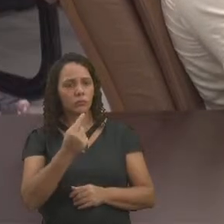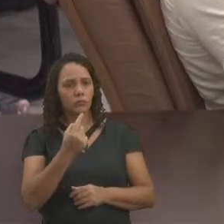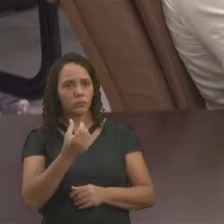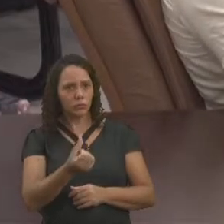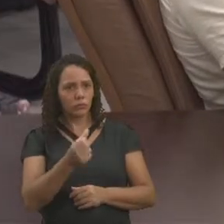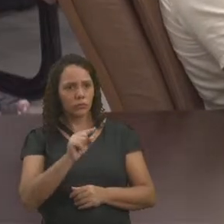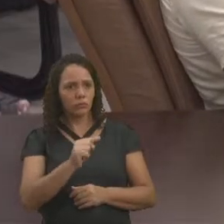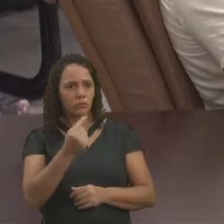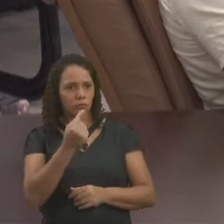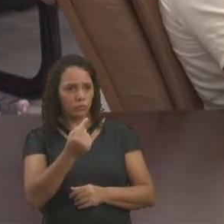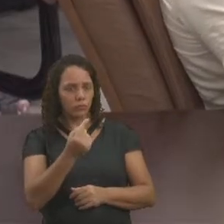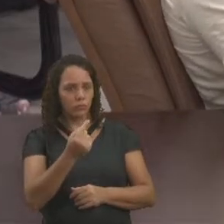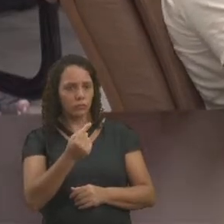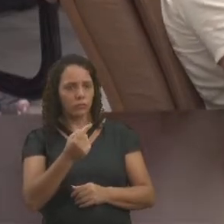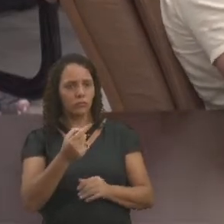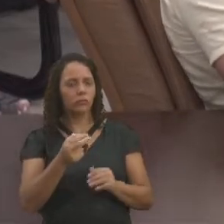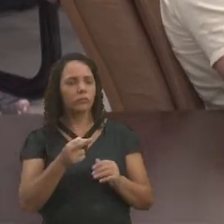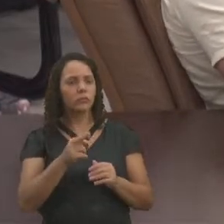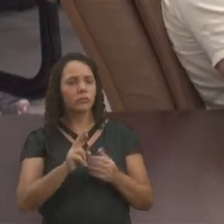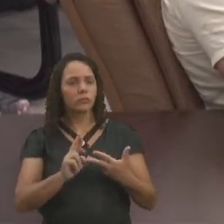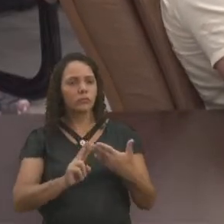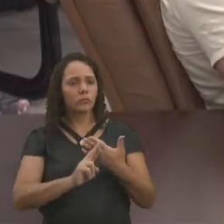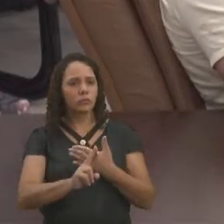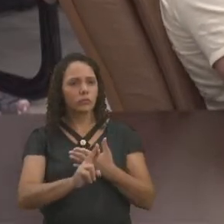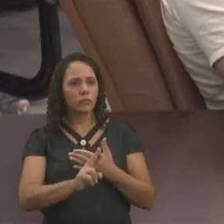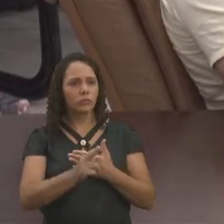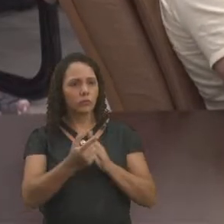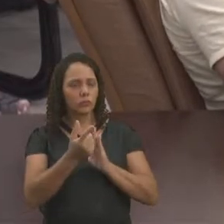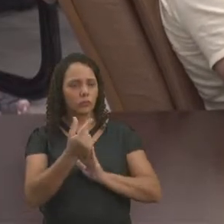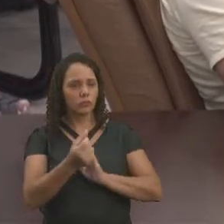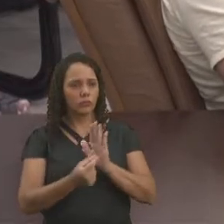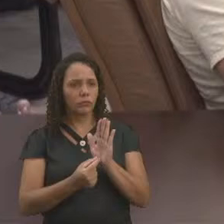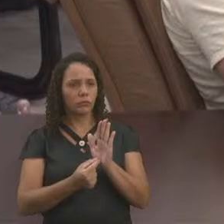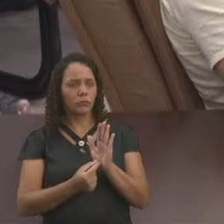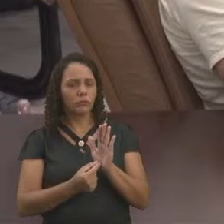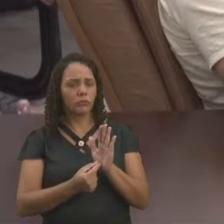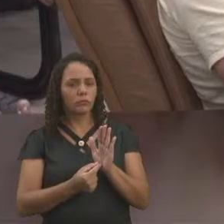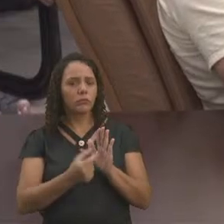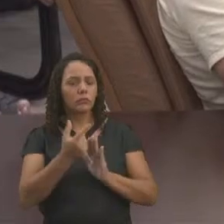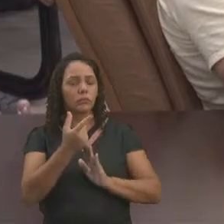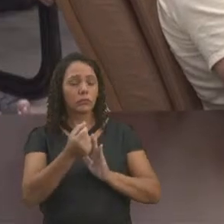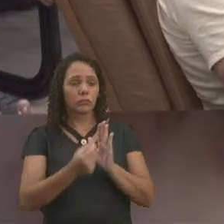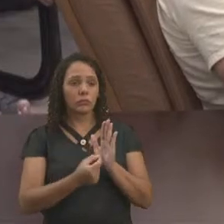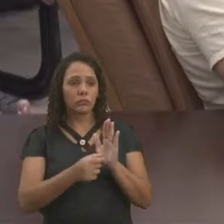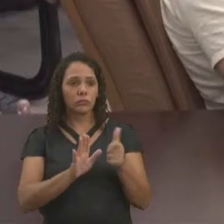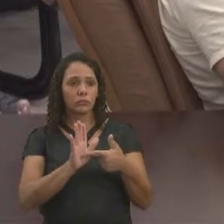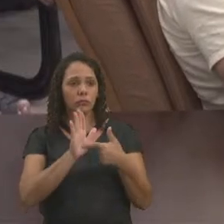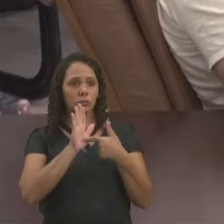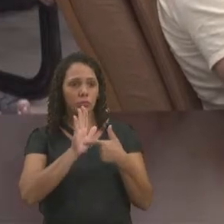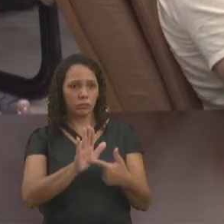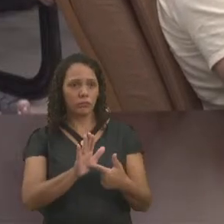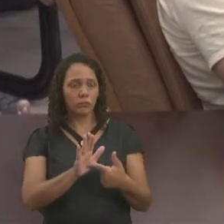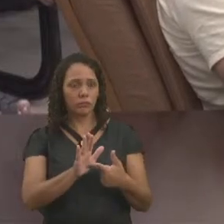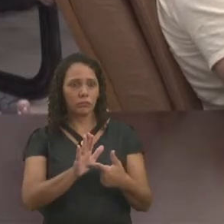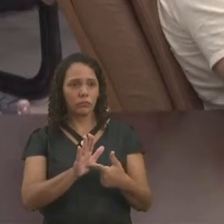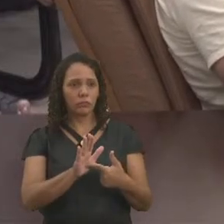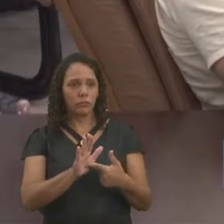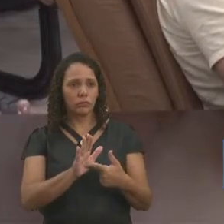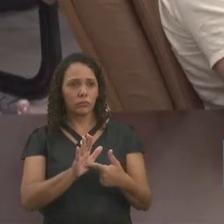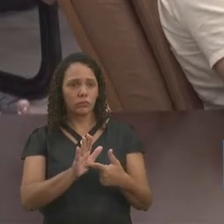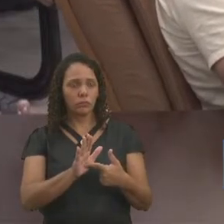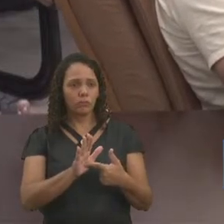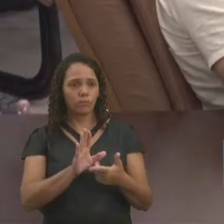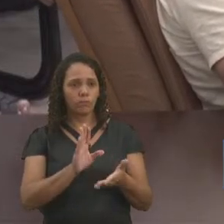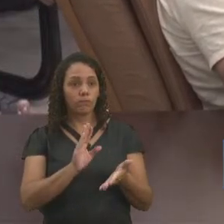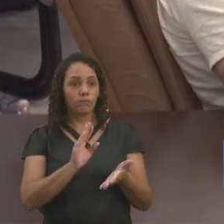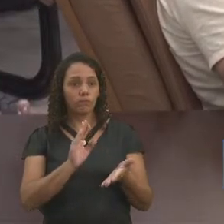2.6.1, resultado financeiro. A situação financeira demonstrou-se